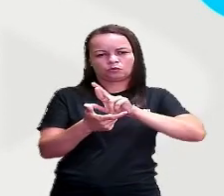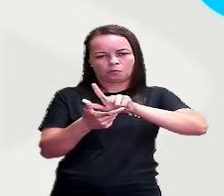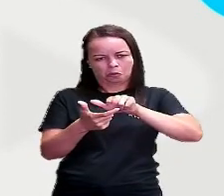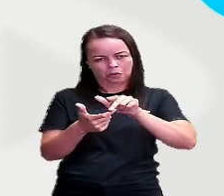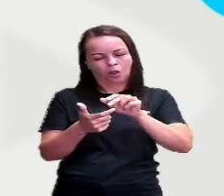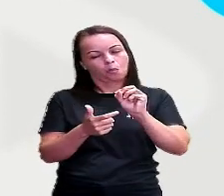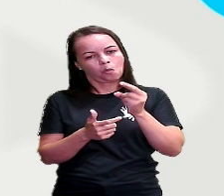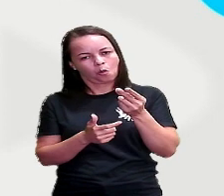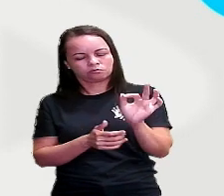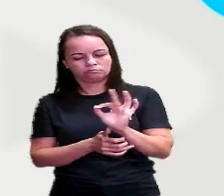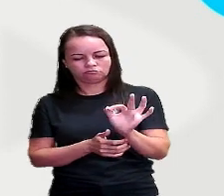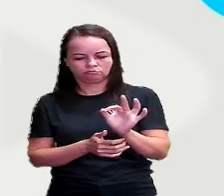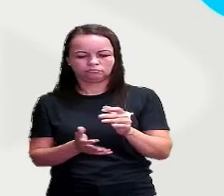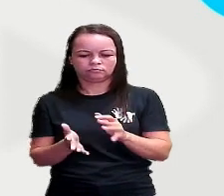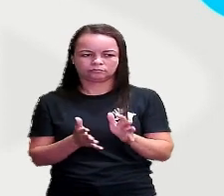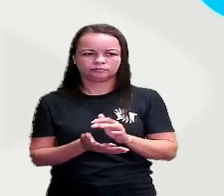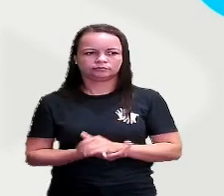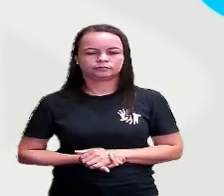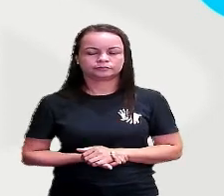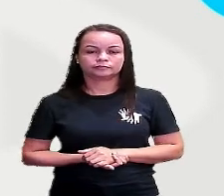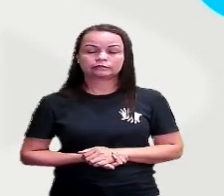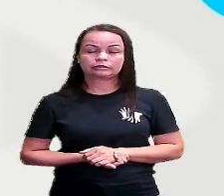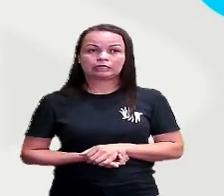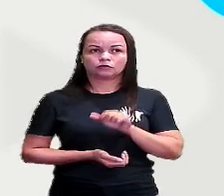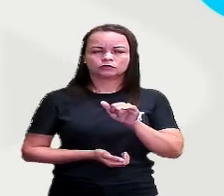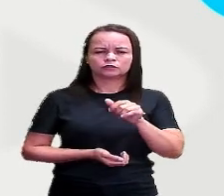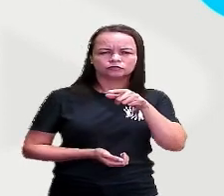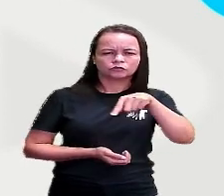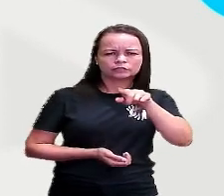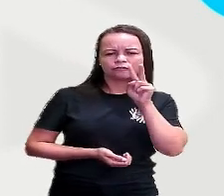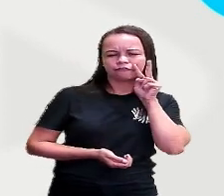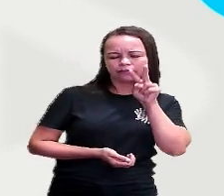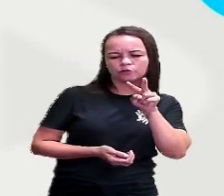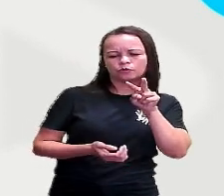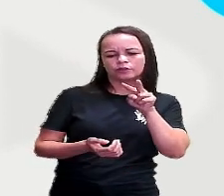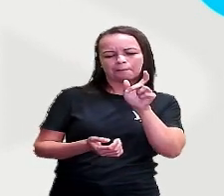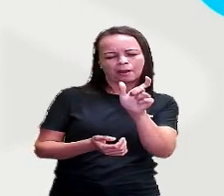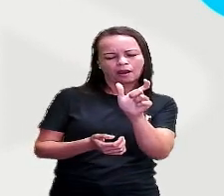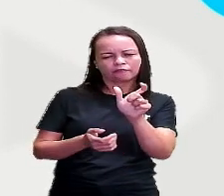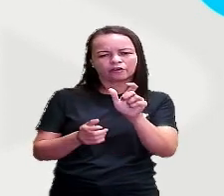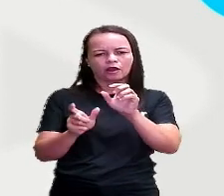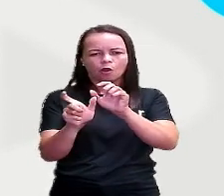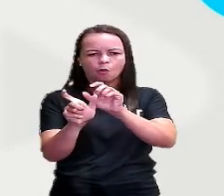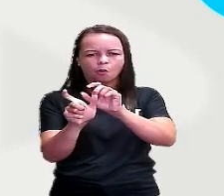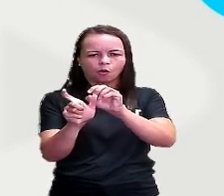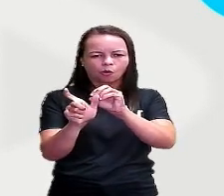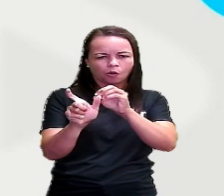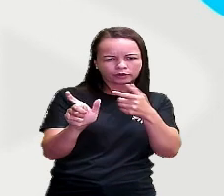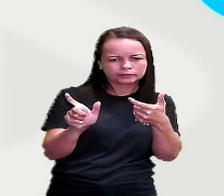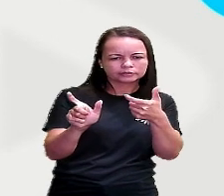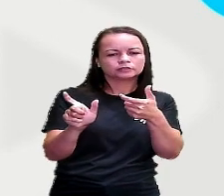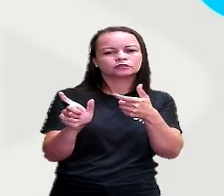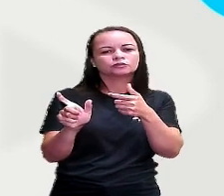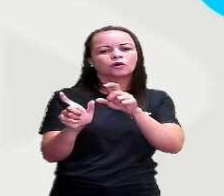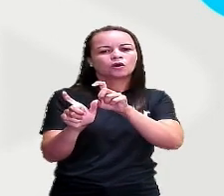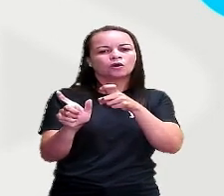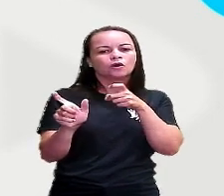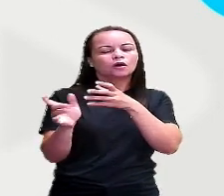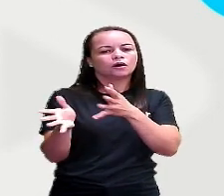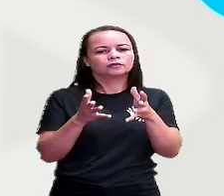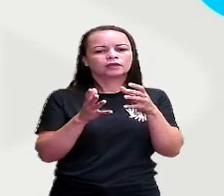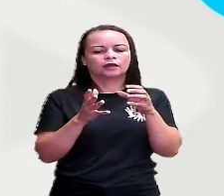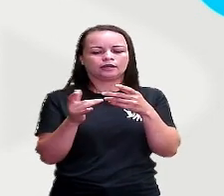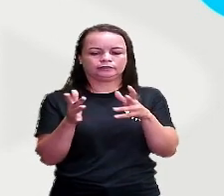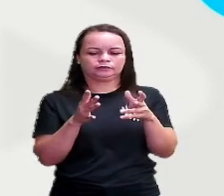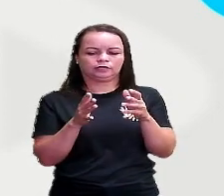se você viu lá que a palavra é oxítona, né? Ou seja, que a sílaba tônica é a última,